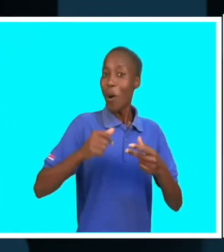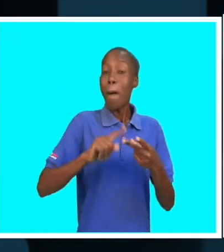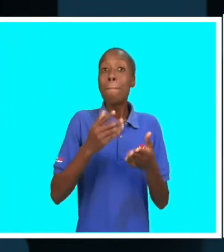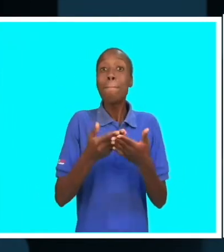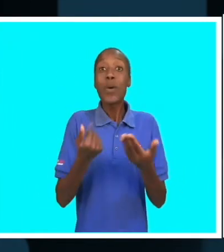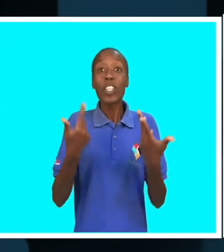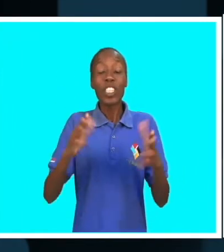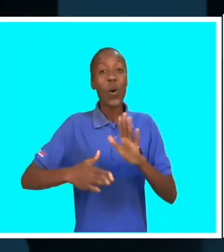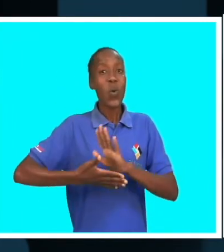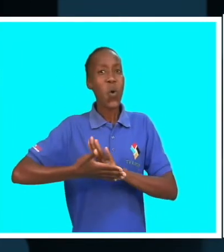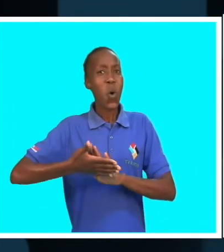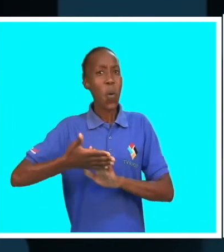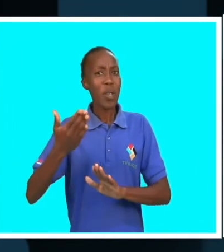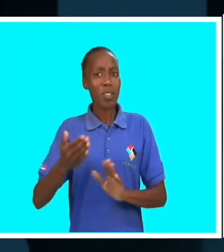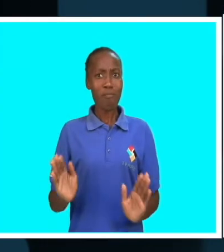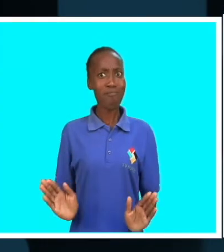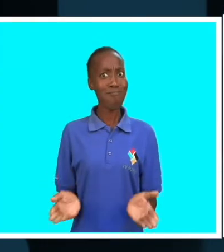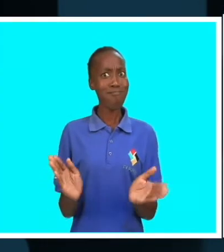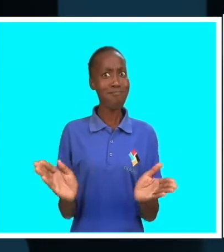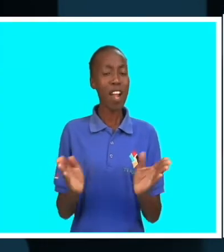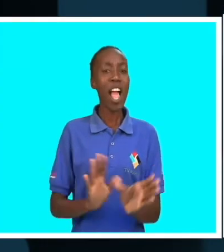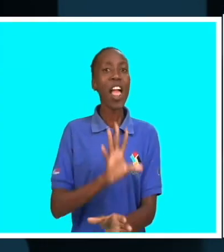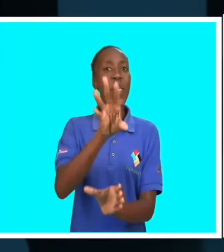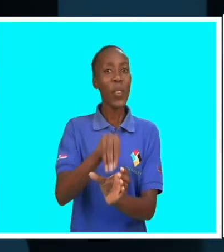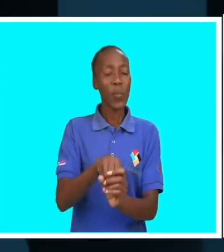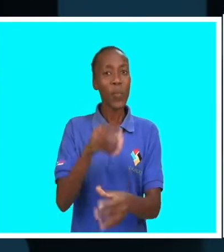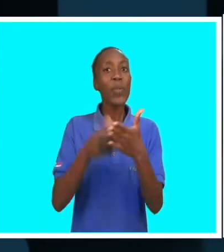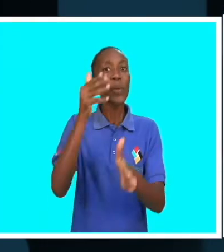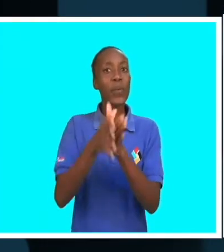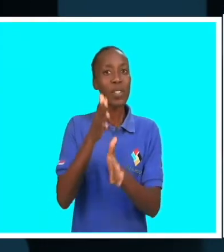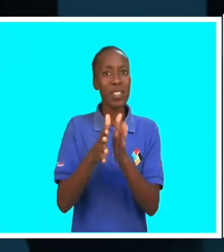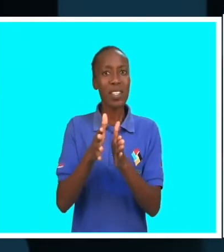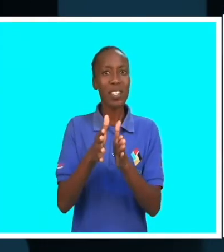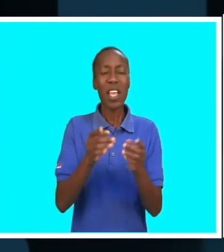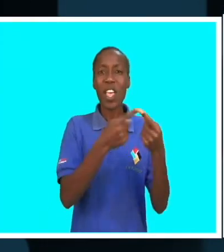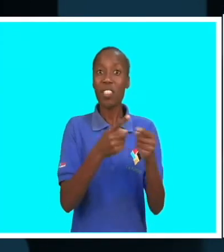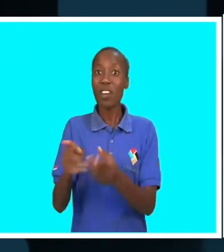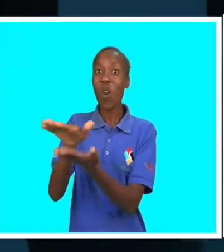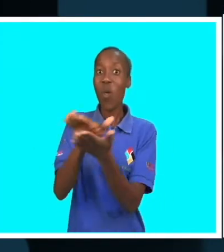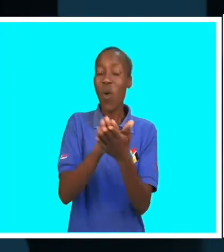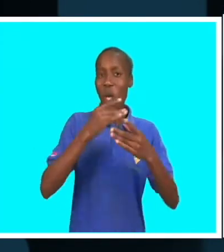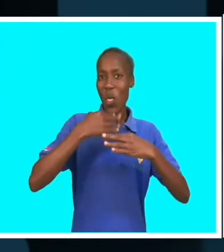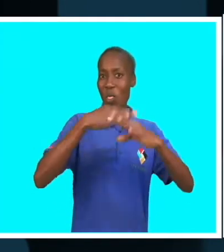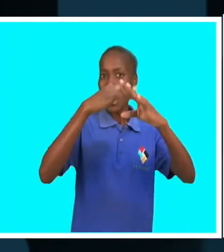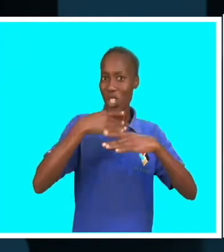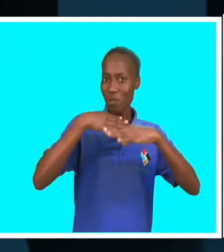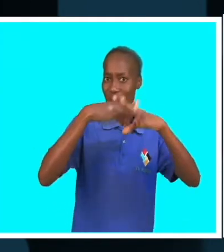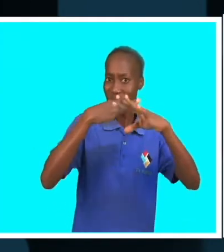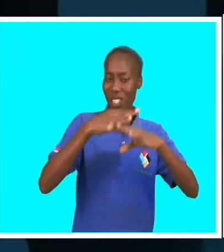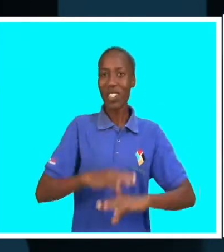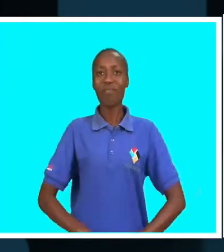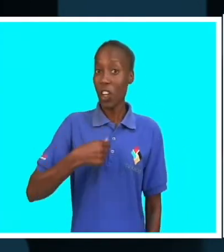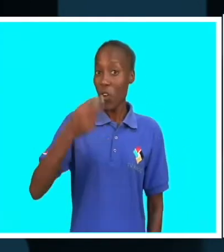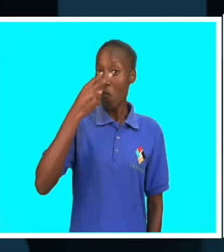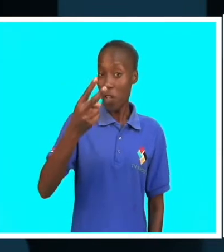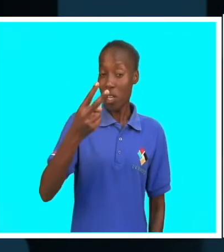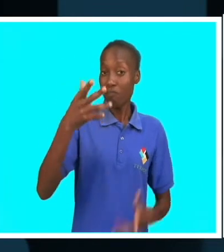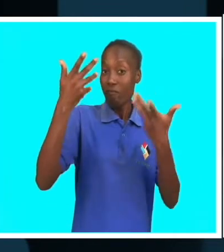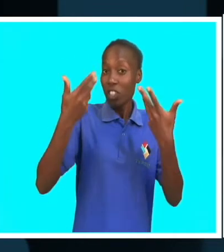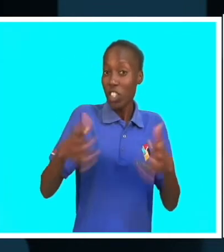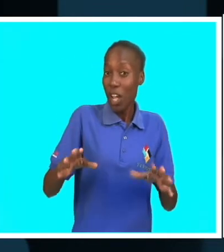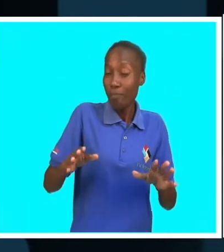Até porque já podem incentivar a inclusão da língua de sinais em grandes concertos musicais. Eu